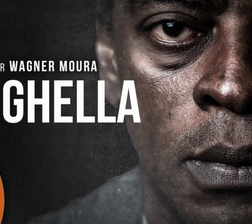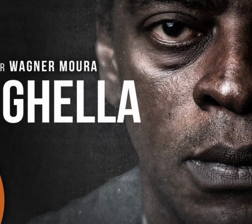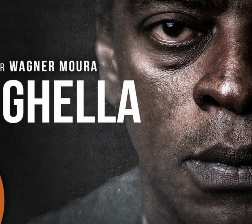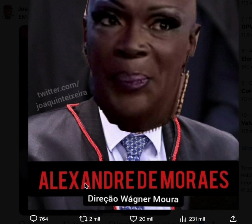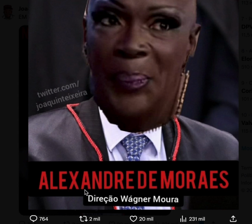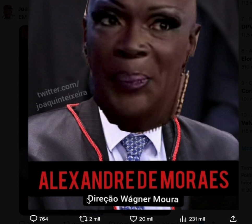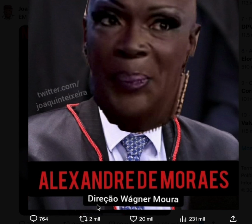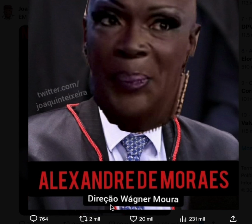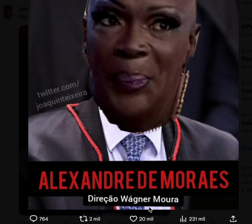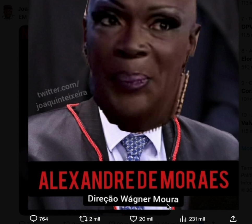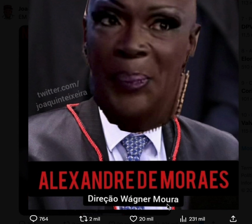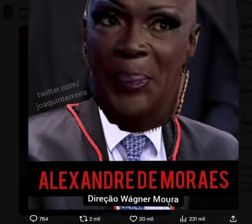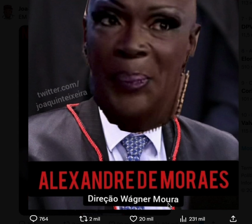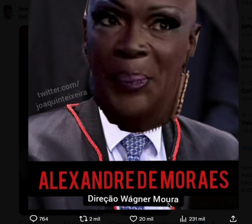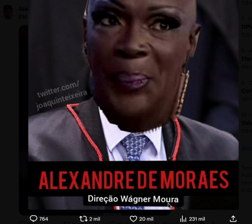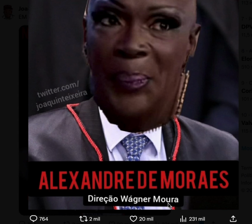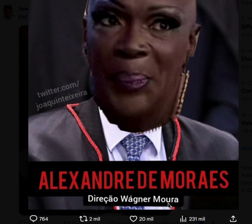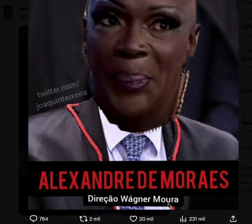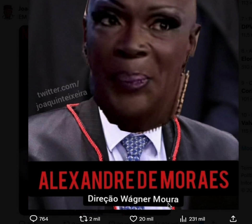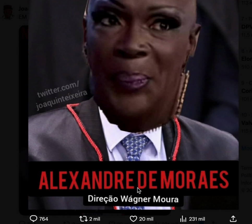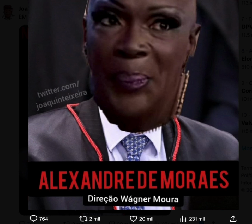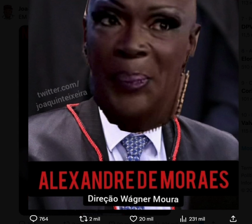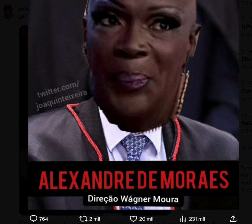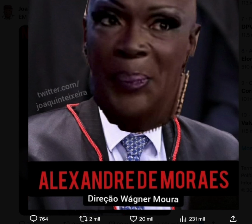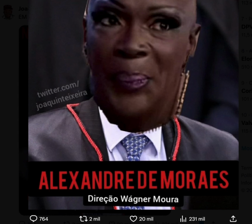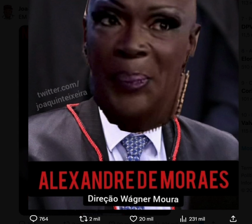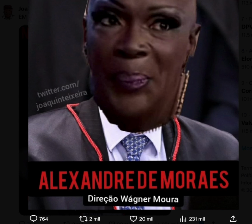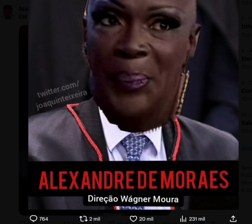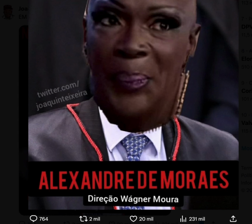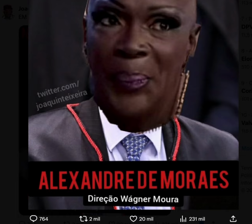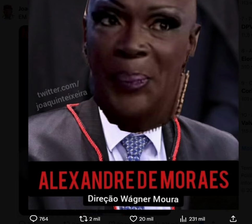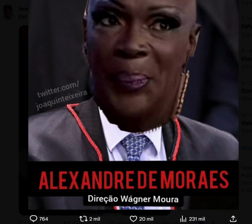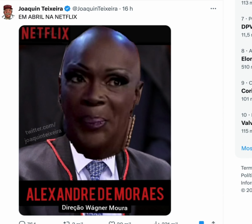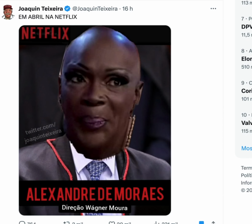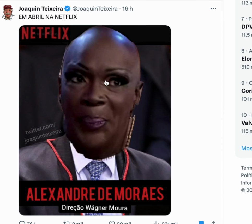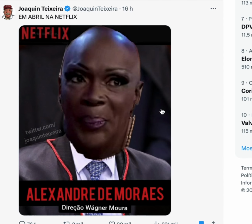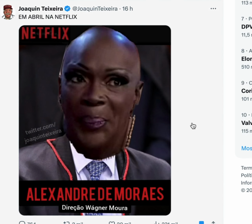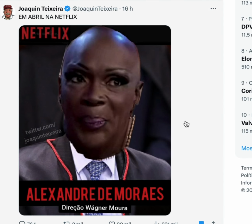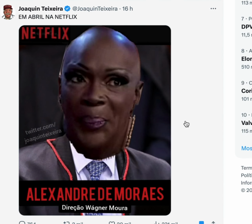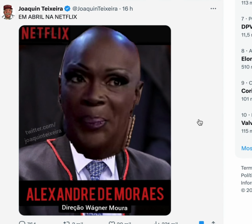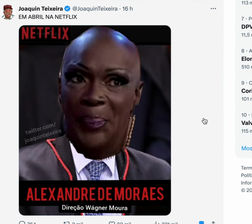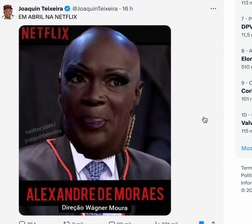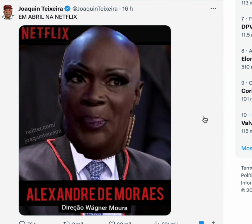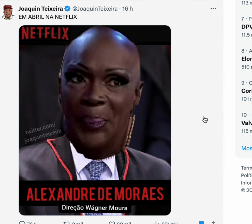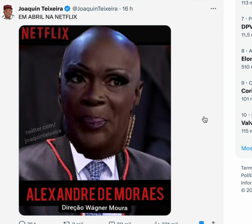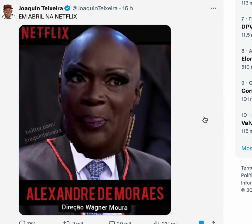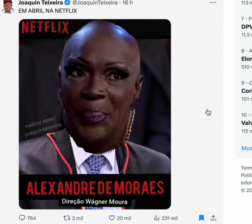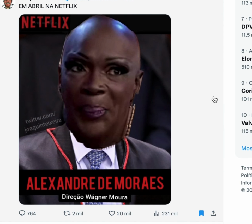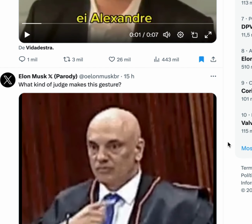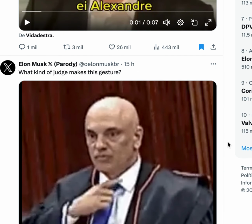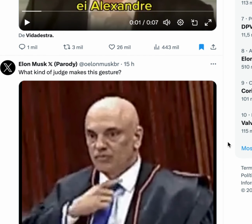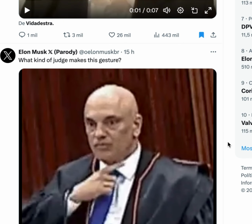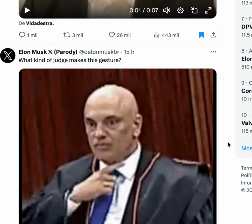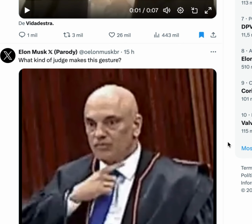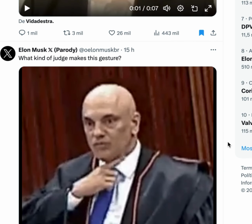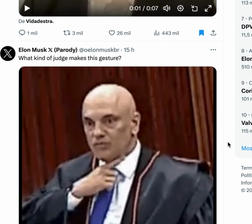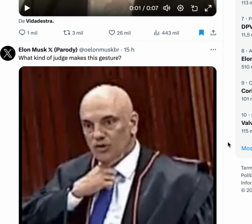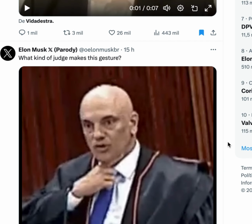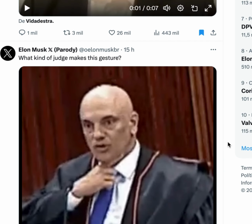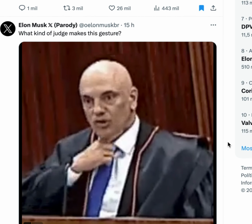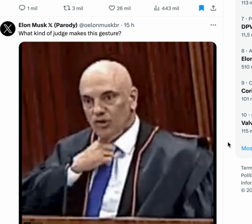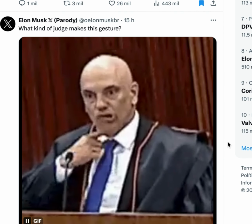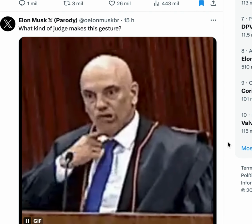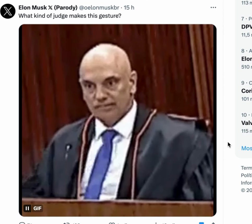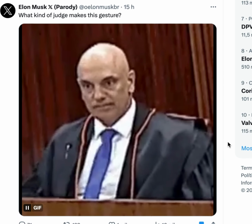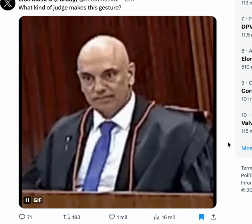de Morais direção Wagner Moura Ai gente sério ol aí aqui é